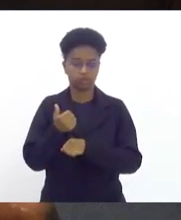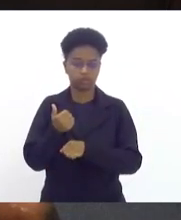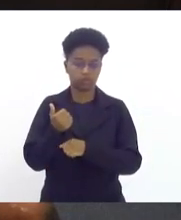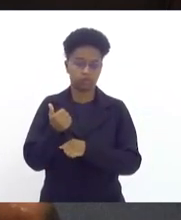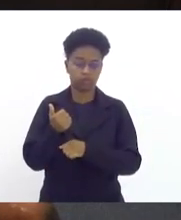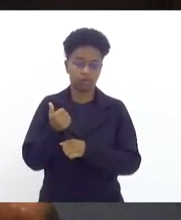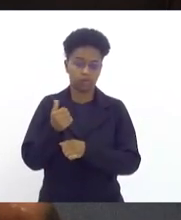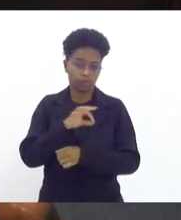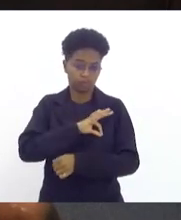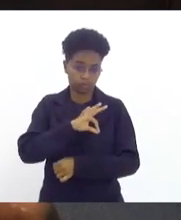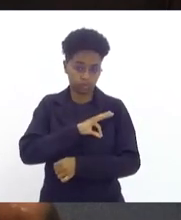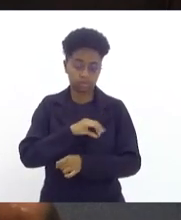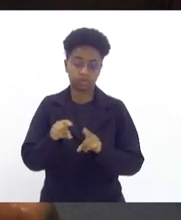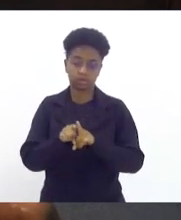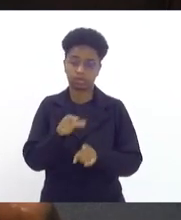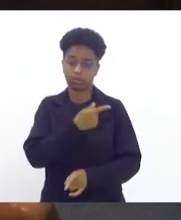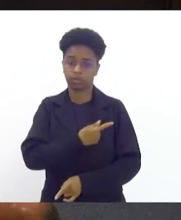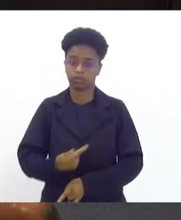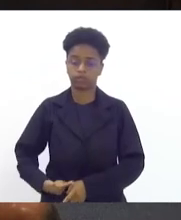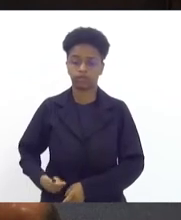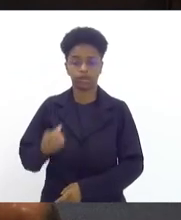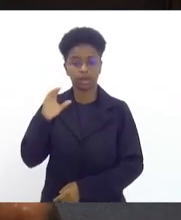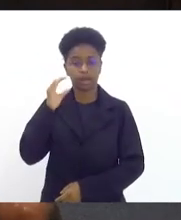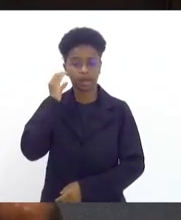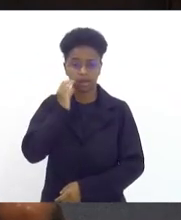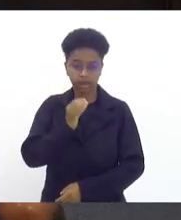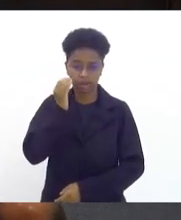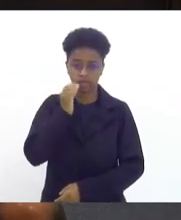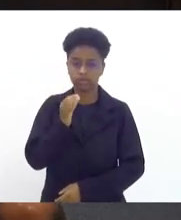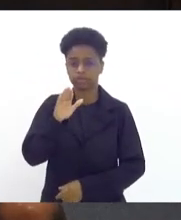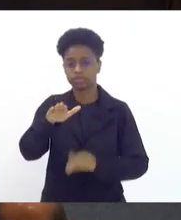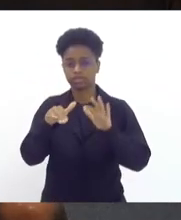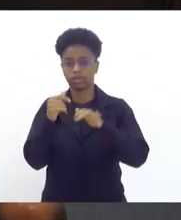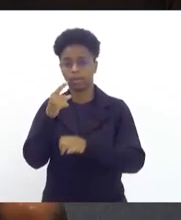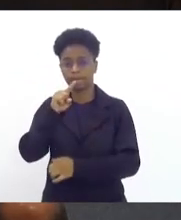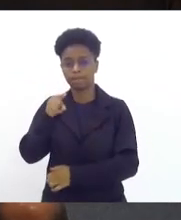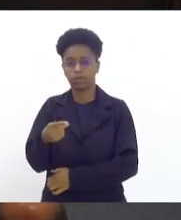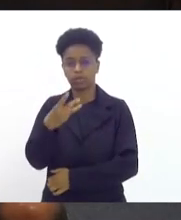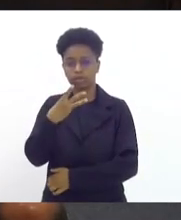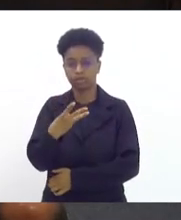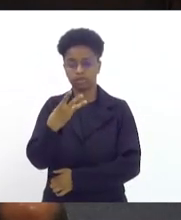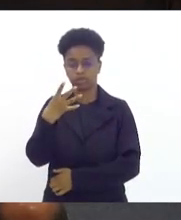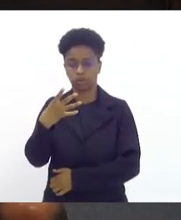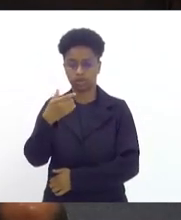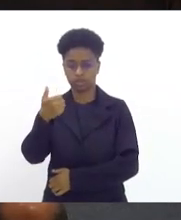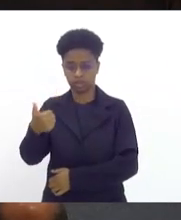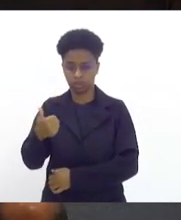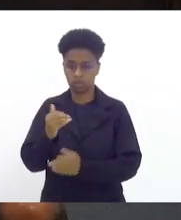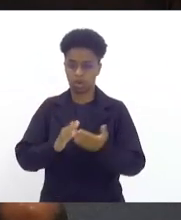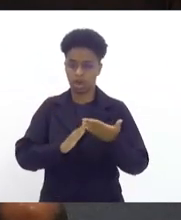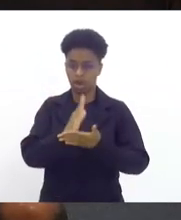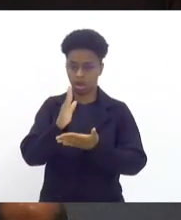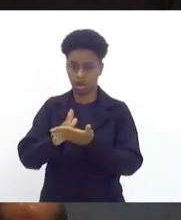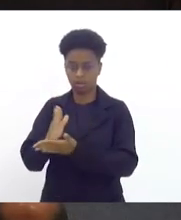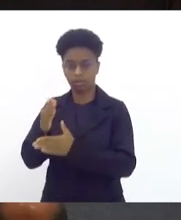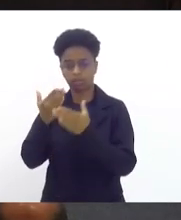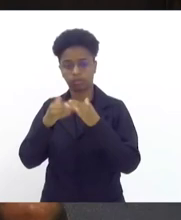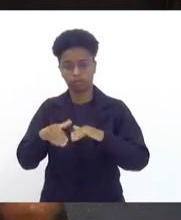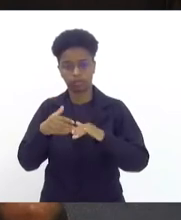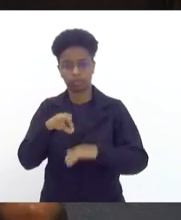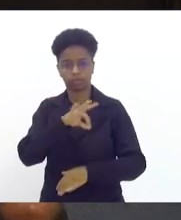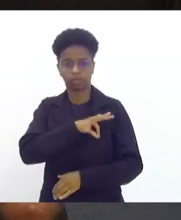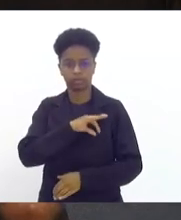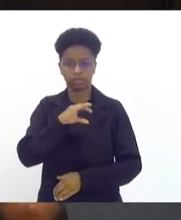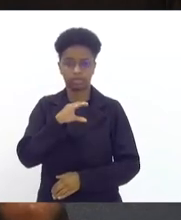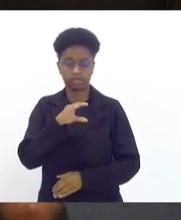o governador Cláudio Castro está convocando mais 1341 aprovados nos concursos da